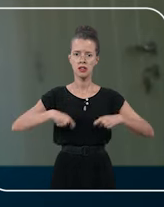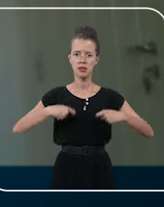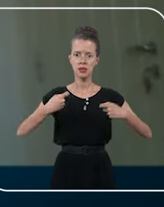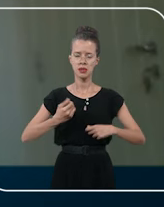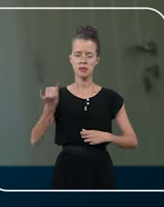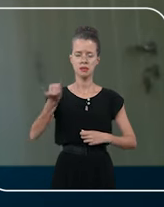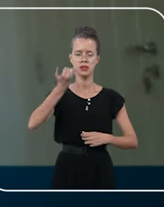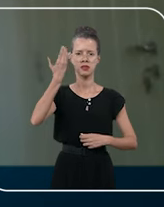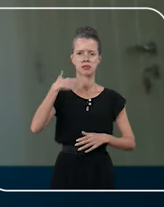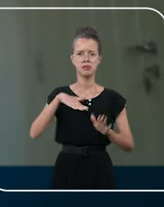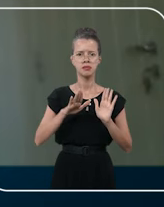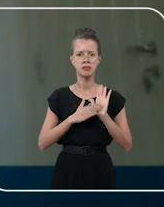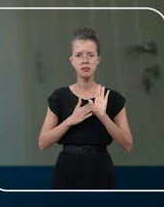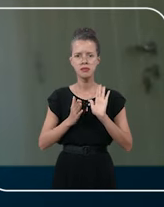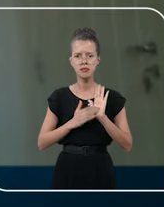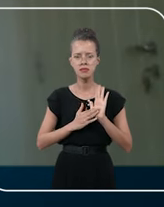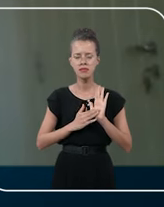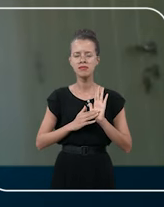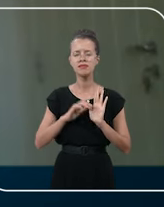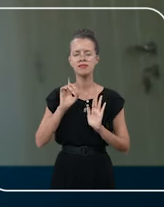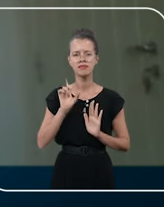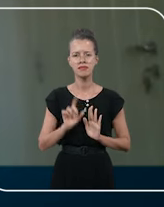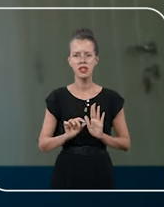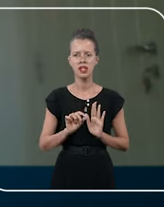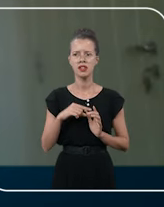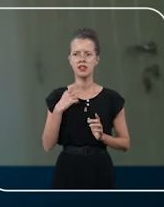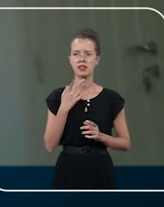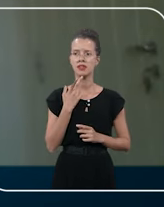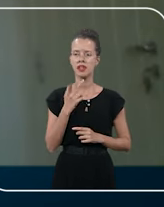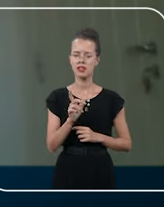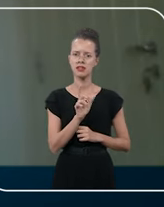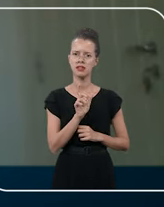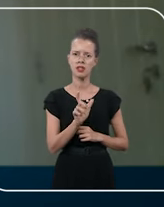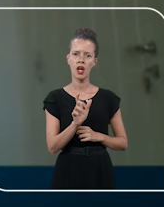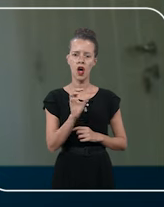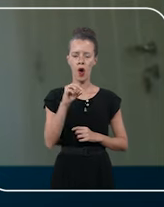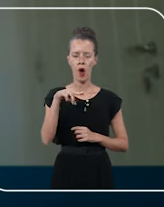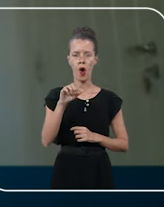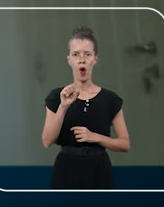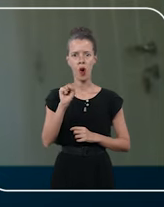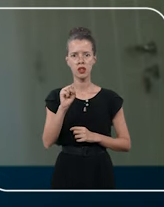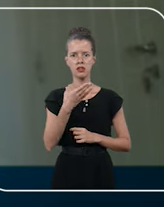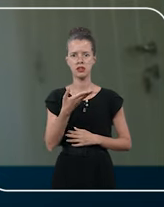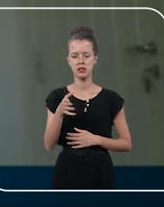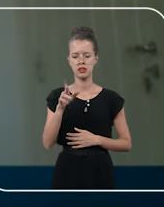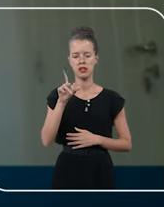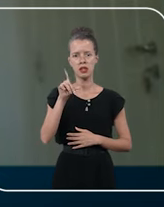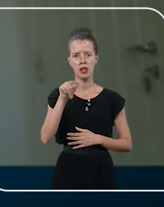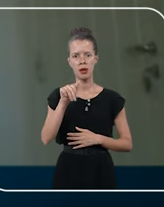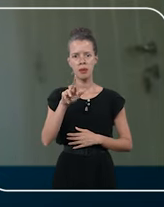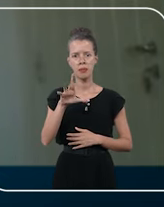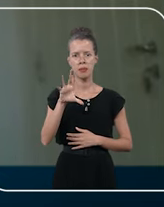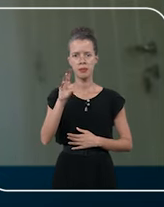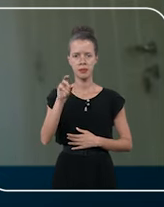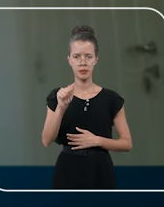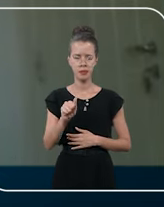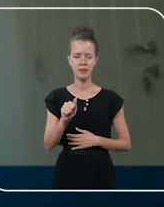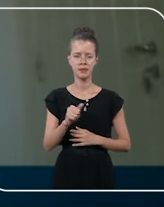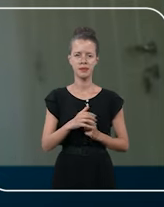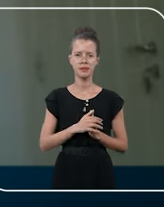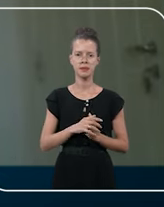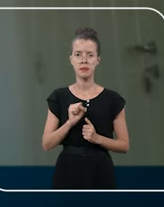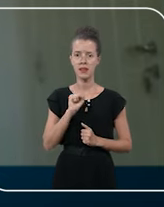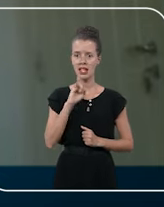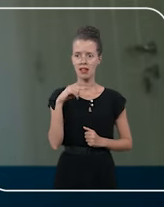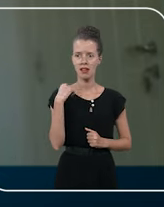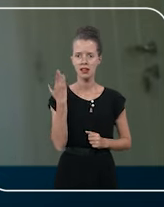que estamos alegando é o que a gente chama de ônus da prova. Então, se não provarmos o que estamos alegando, isso